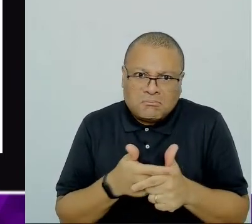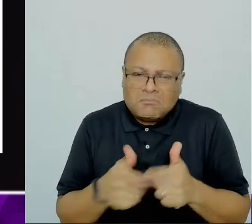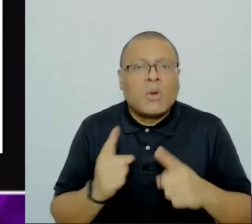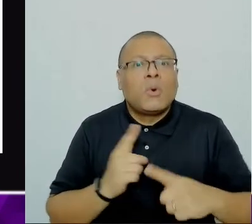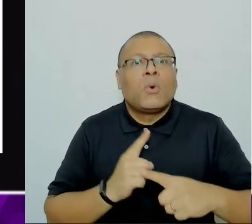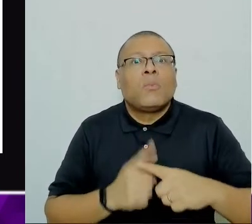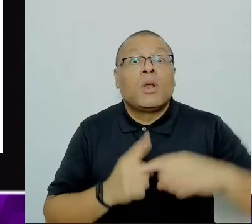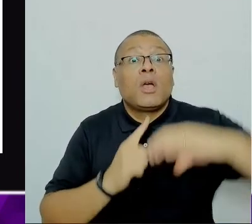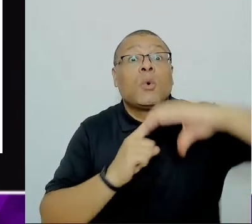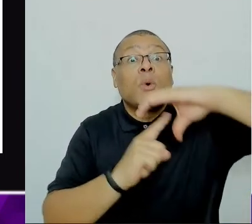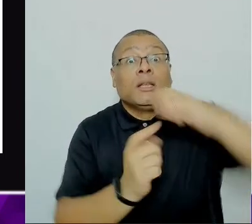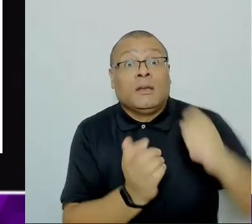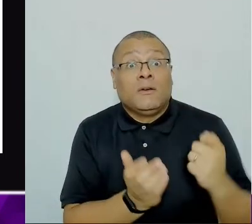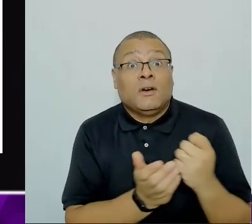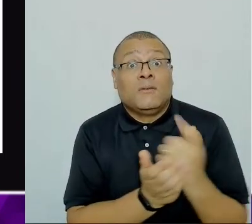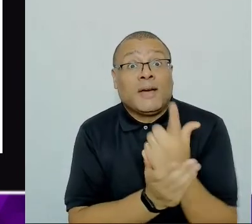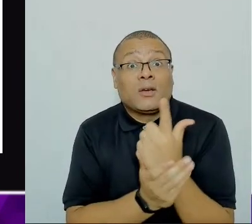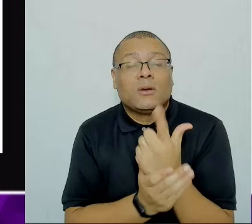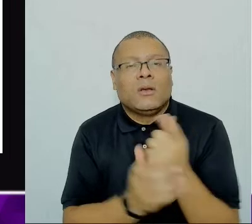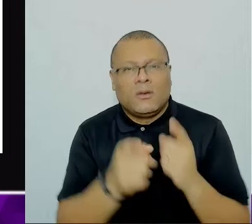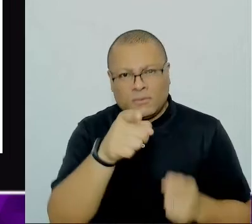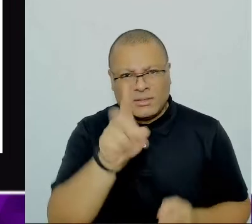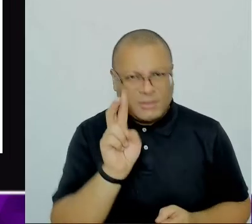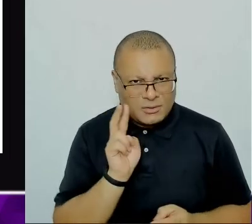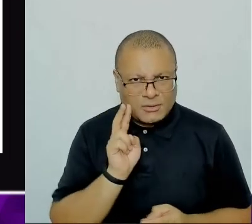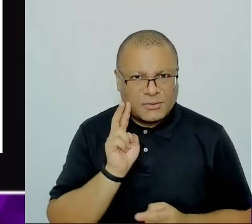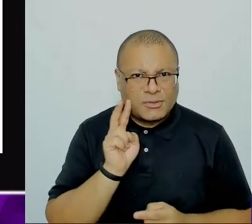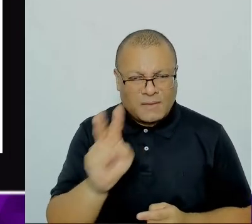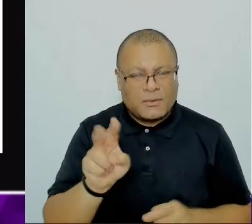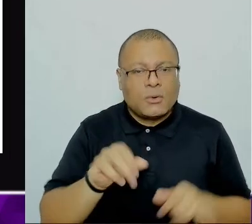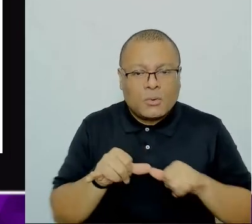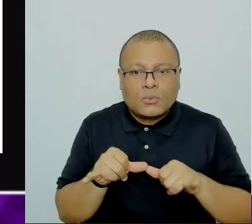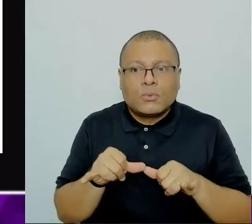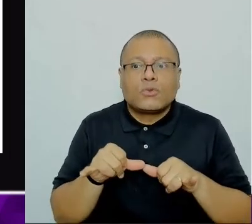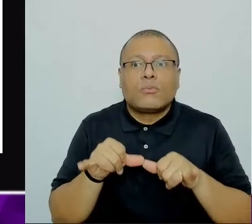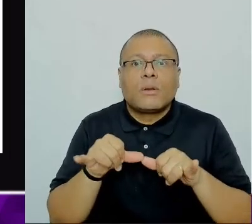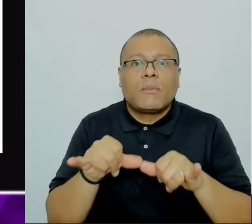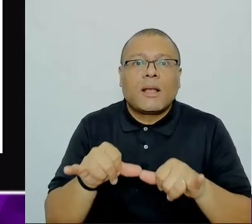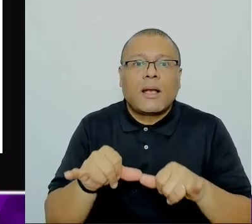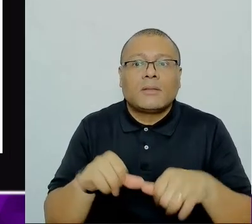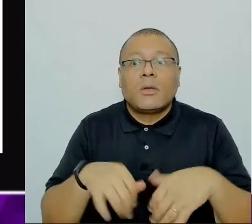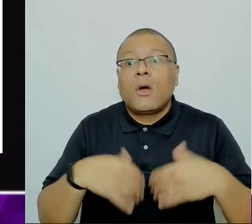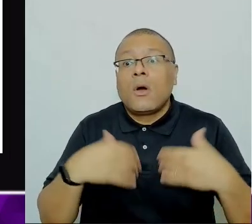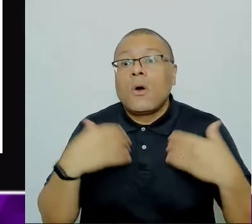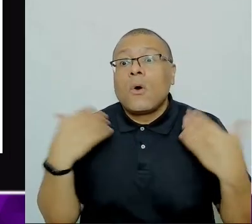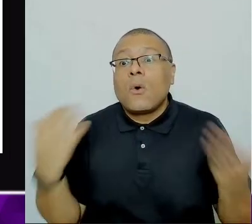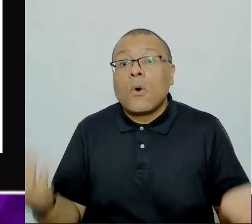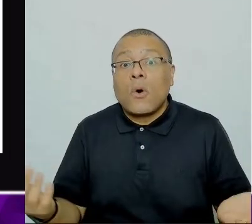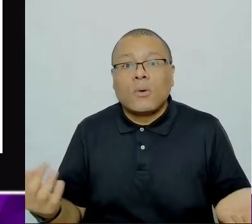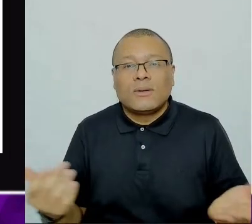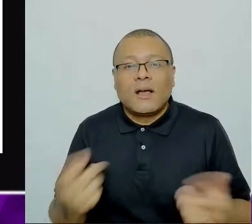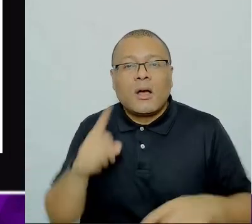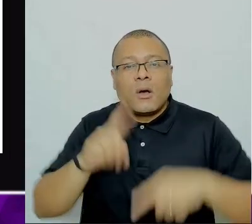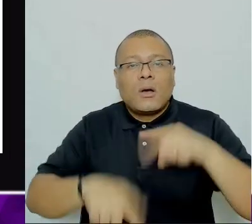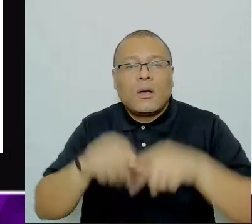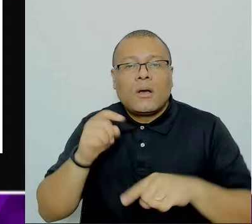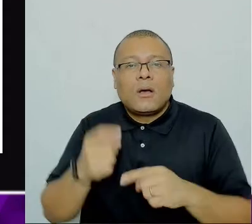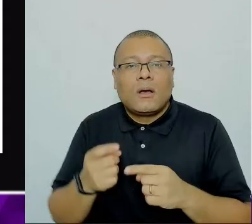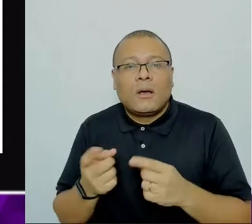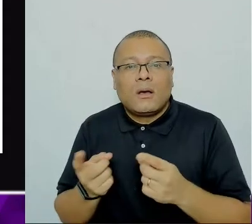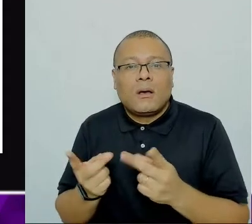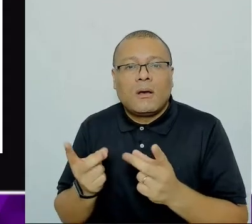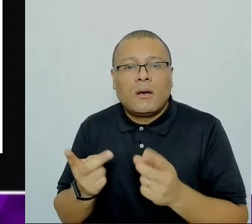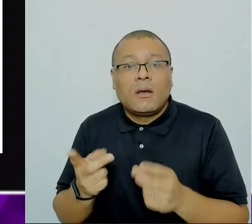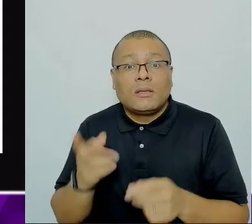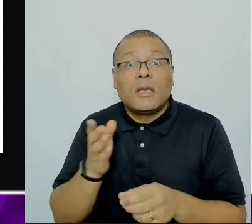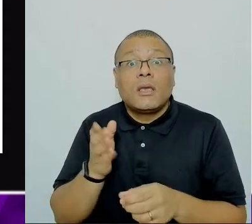vai comprar. Quem aqui já viu, né, no supermercado ou em um hortifruti sendo vendida frutas cortadas?